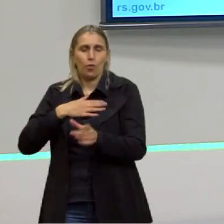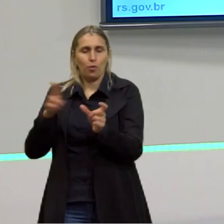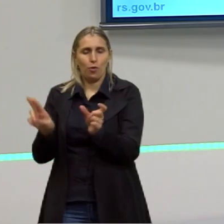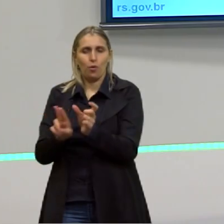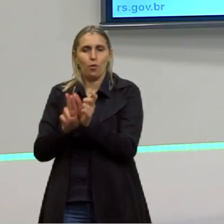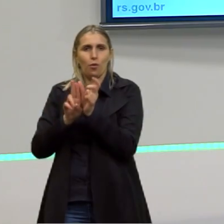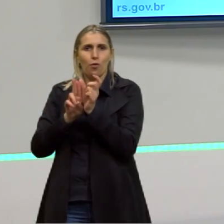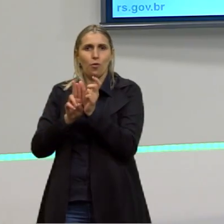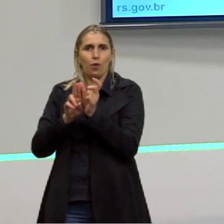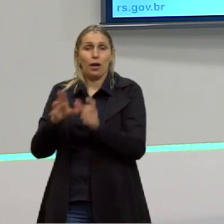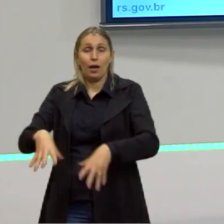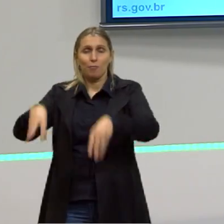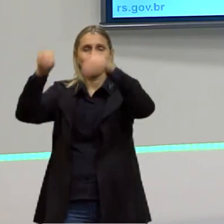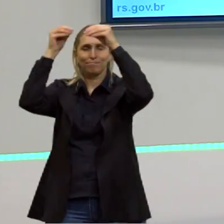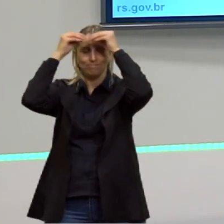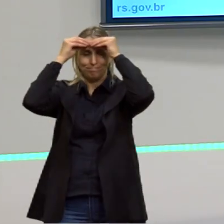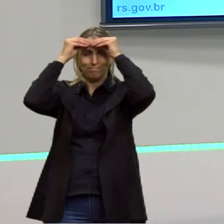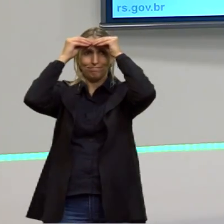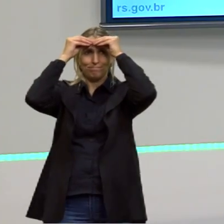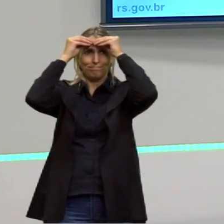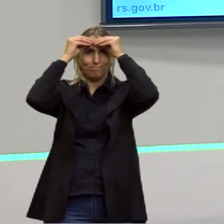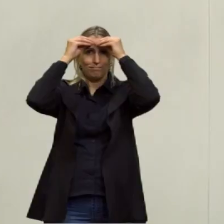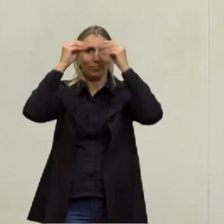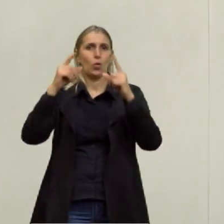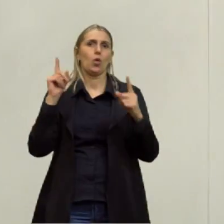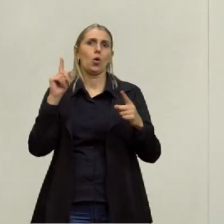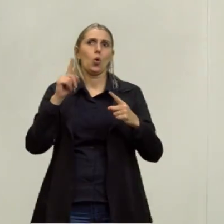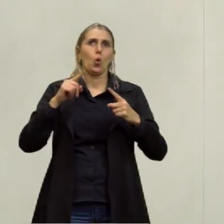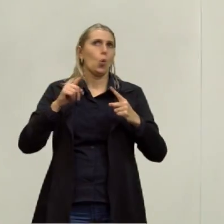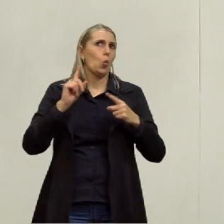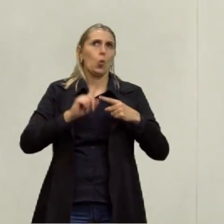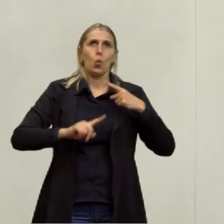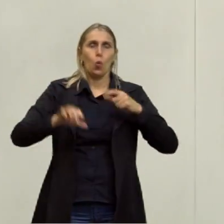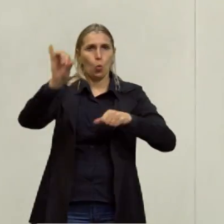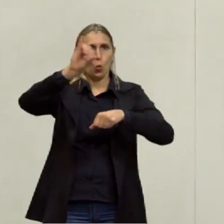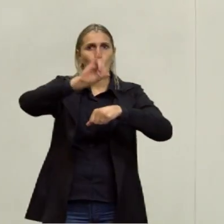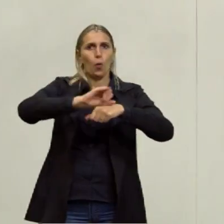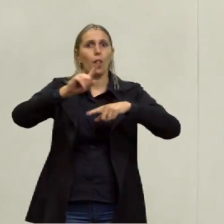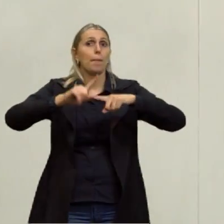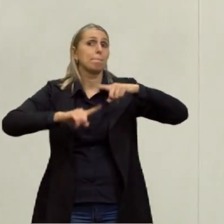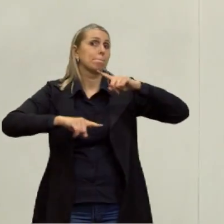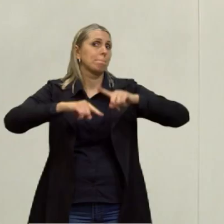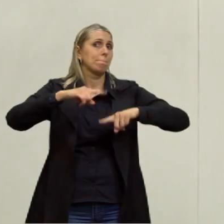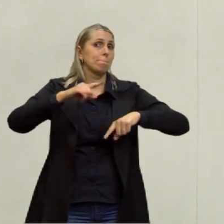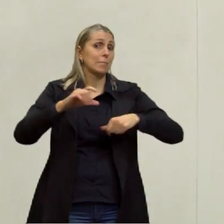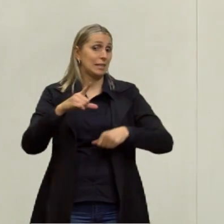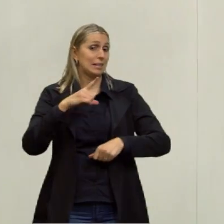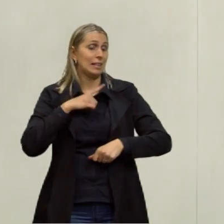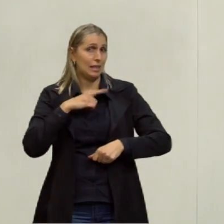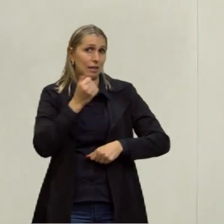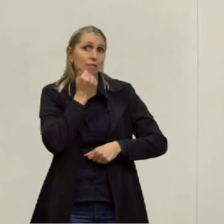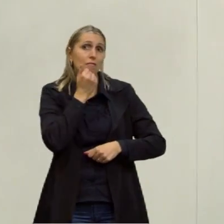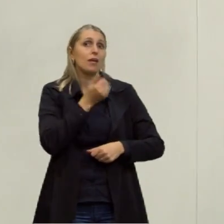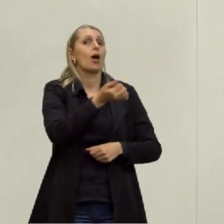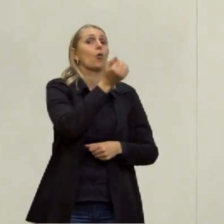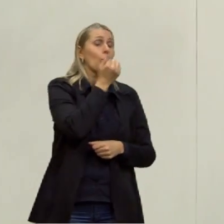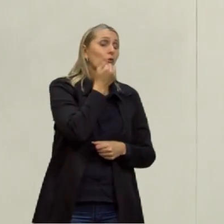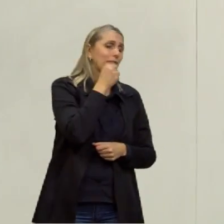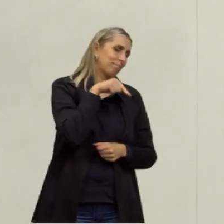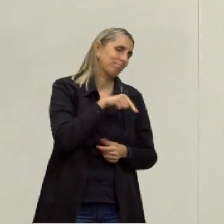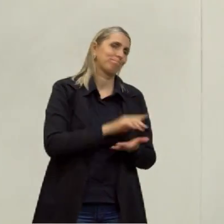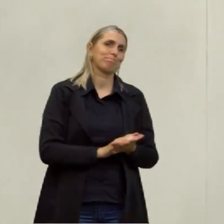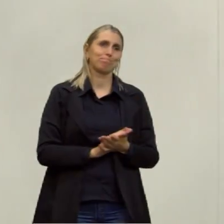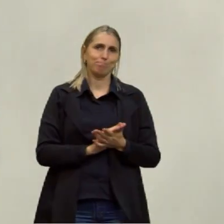substantivo abstrato agora sim é um objeto se alguma coisa materialmente existentes ele é